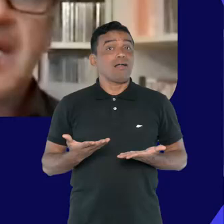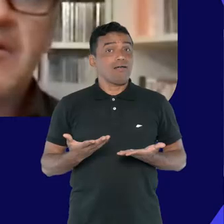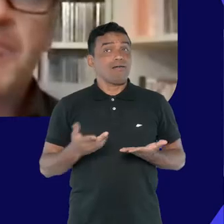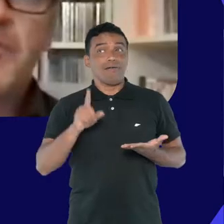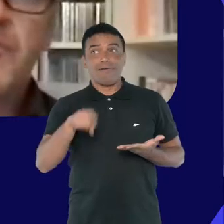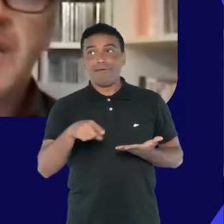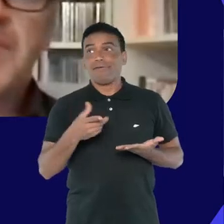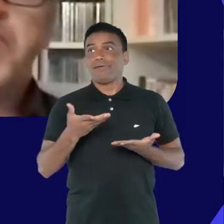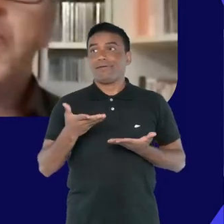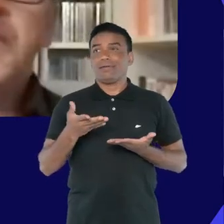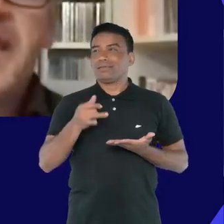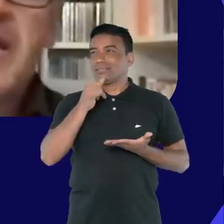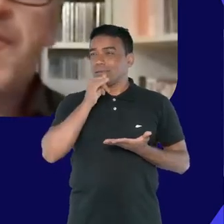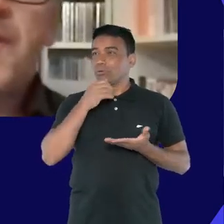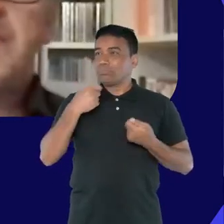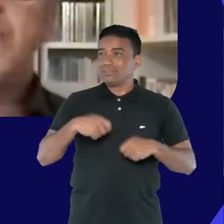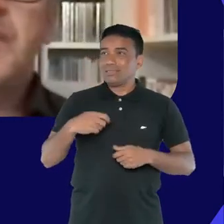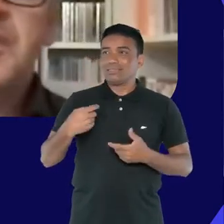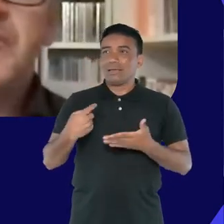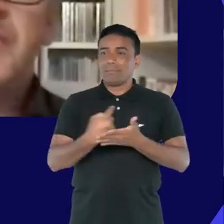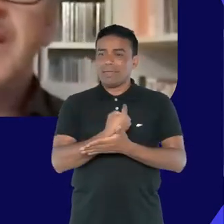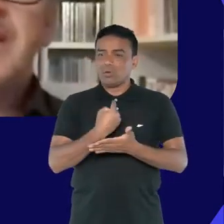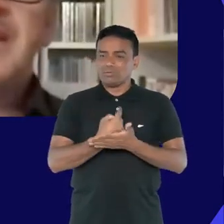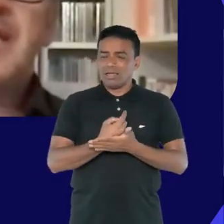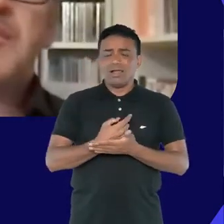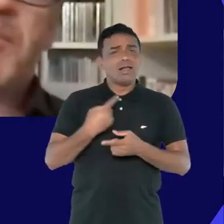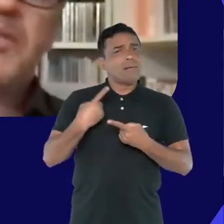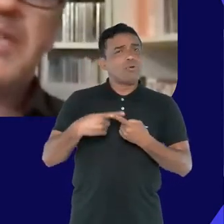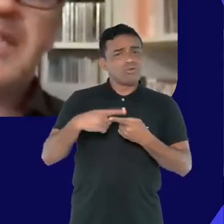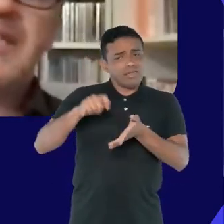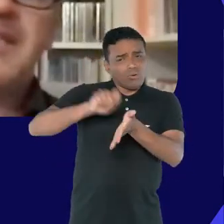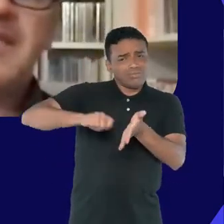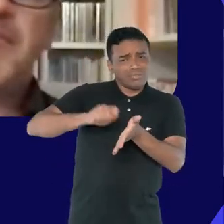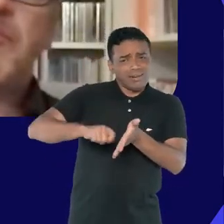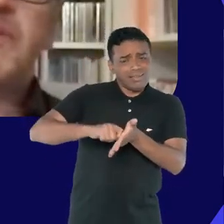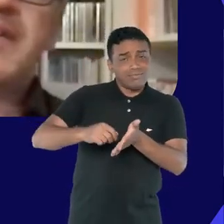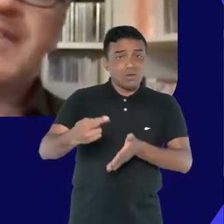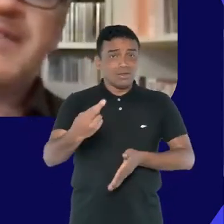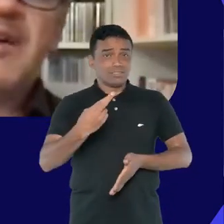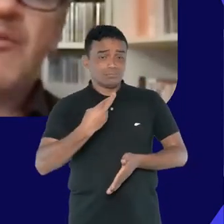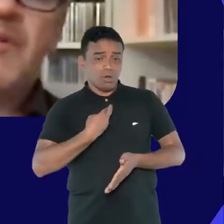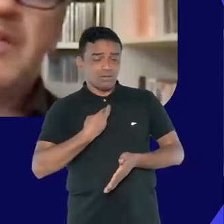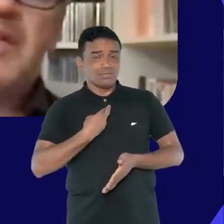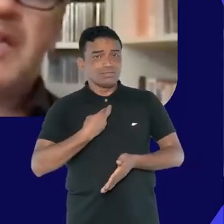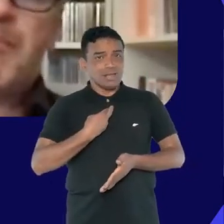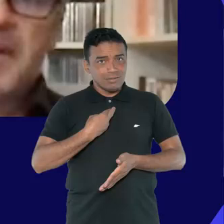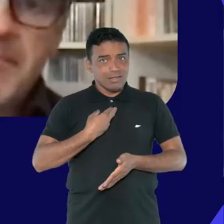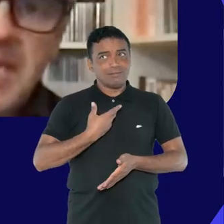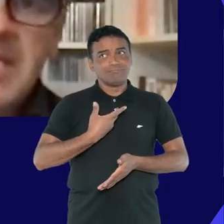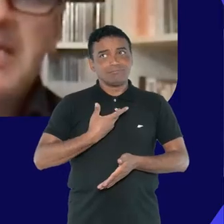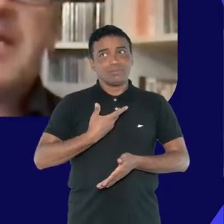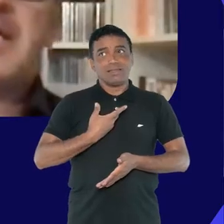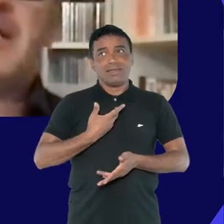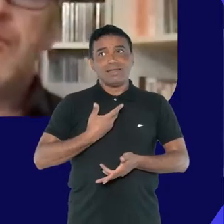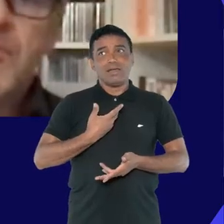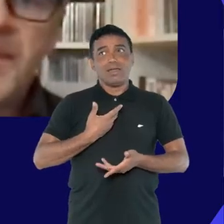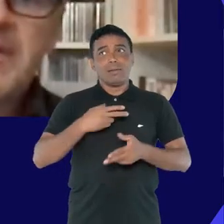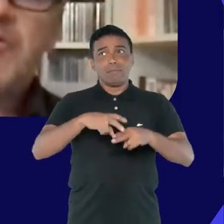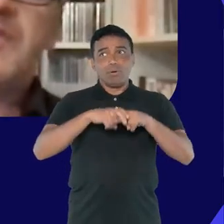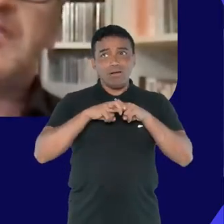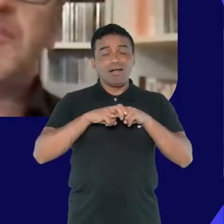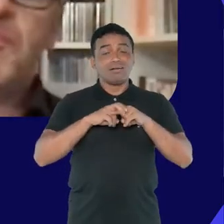sempre necessário perguntar porquê é que faço isto, e a resposta tem de ser sempre uma razão que para mim,